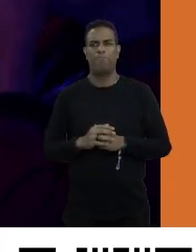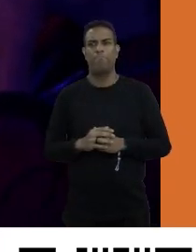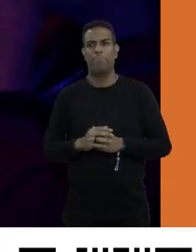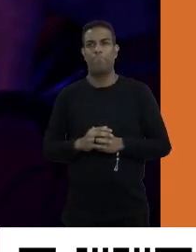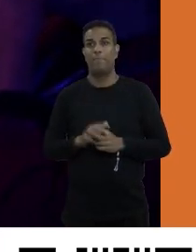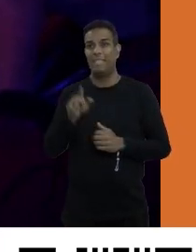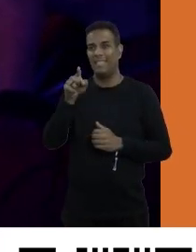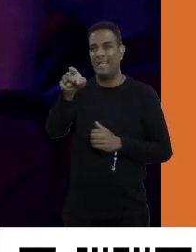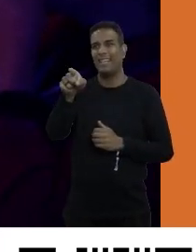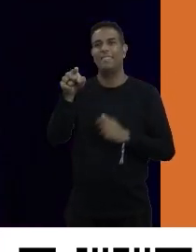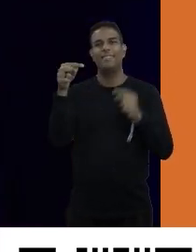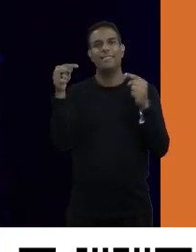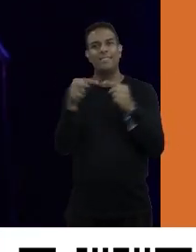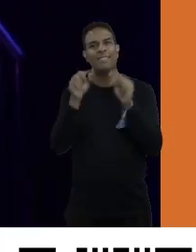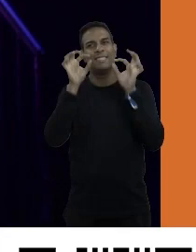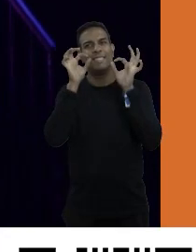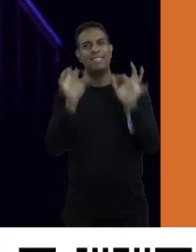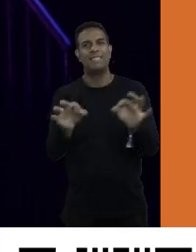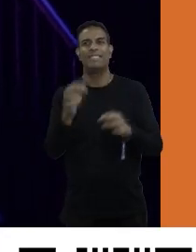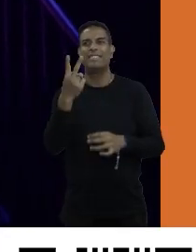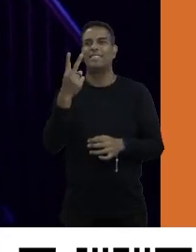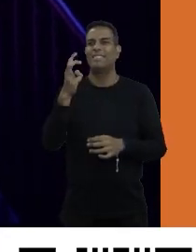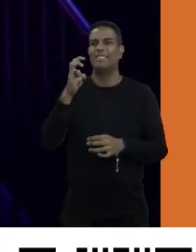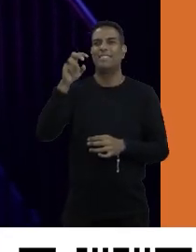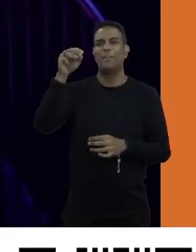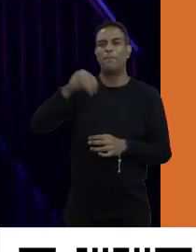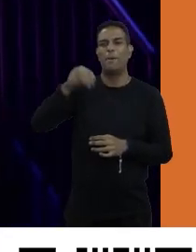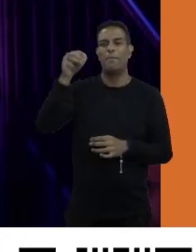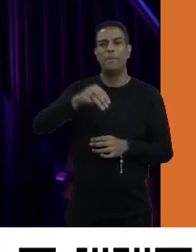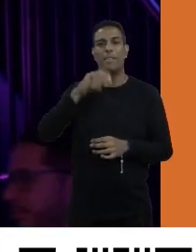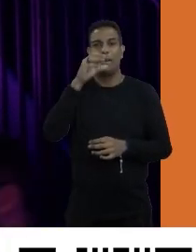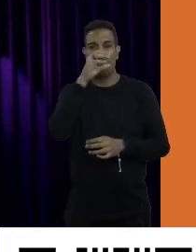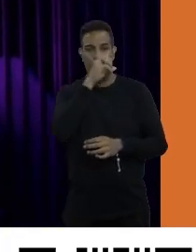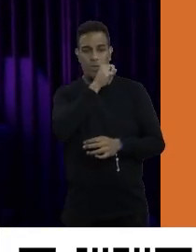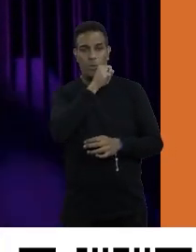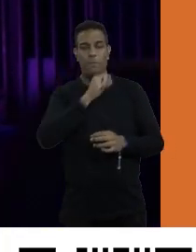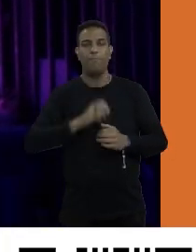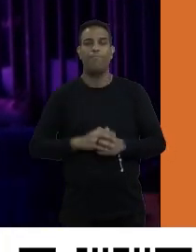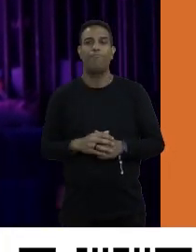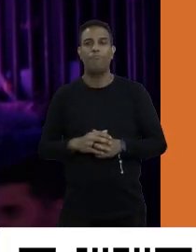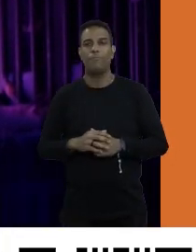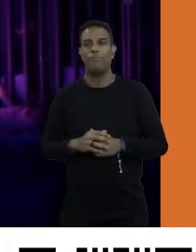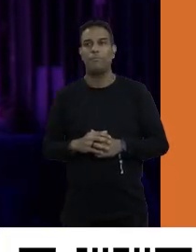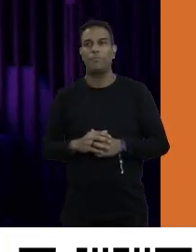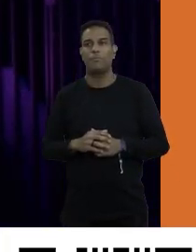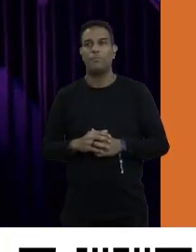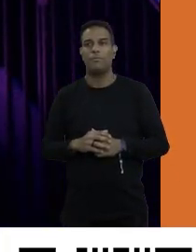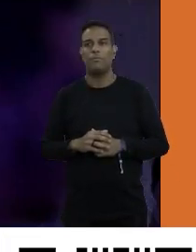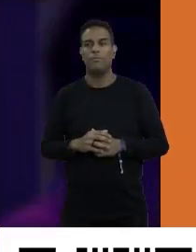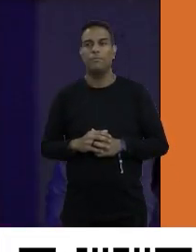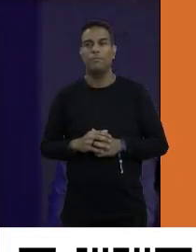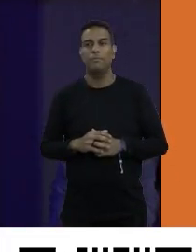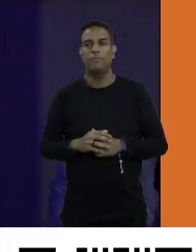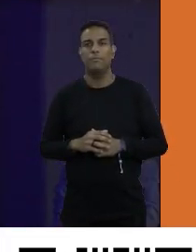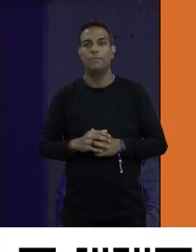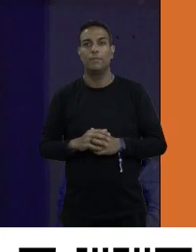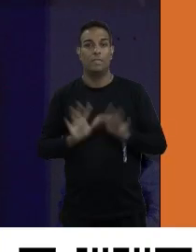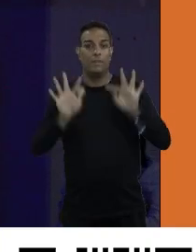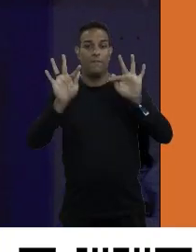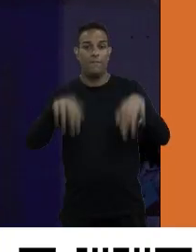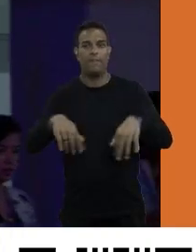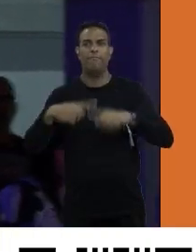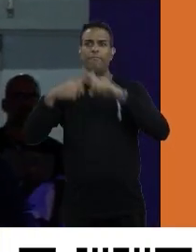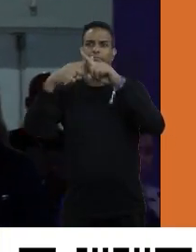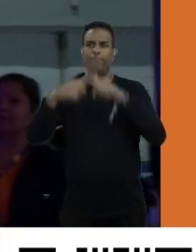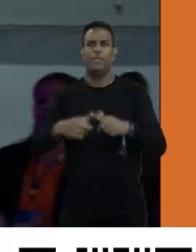Ele estava ali, né? O tempo, pô, 25 minutos, a gente vai falando, é muito, muito rápido. Mas, no final do Campeonato Mundial...